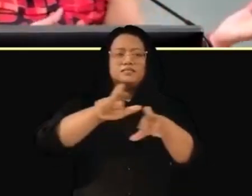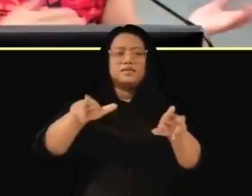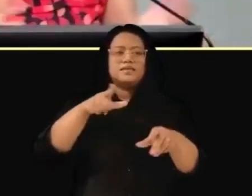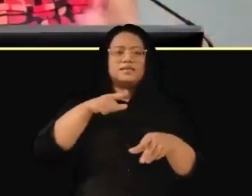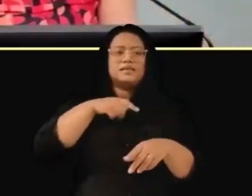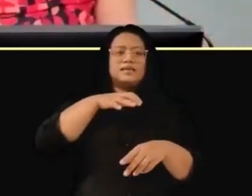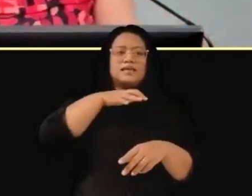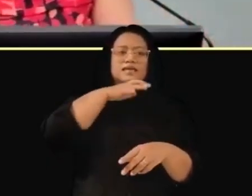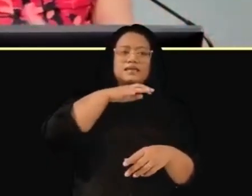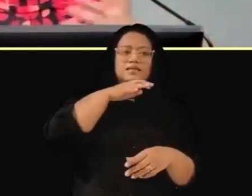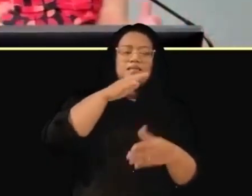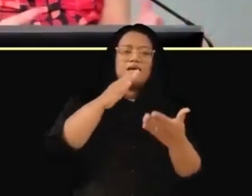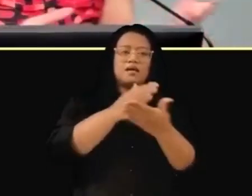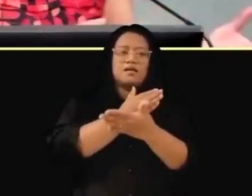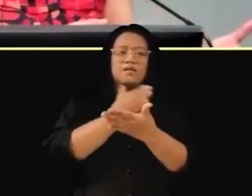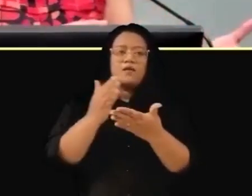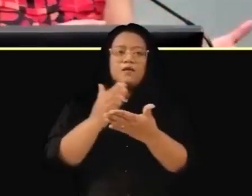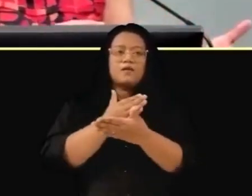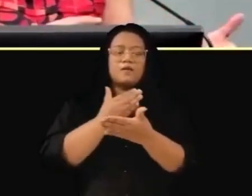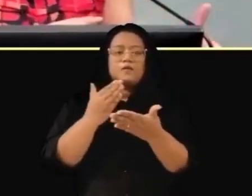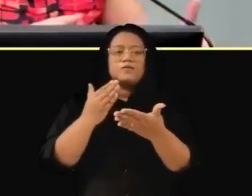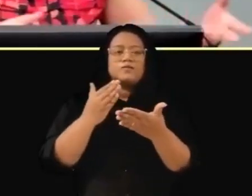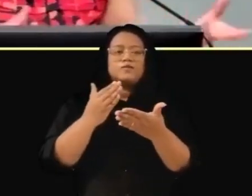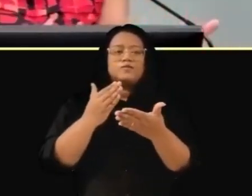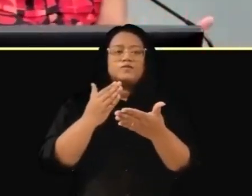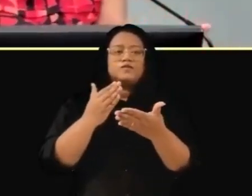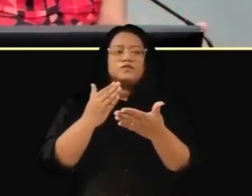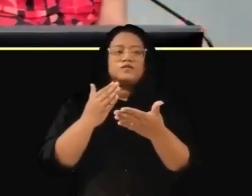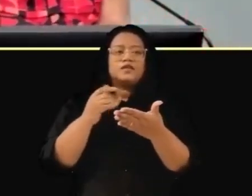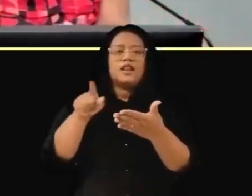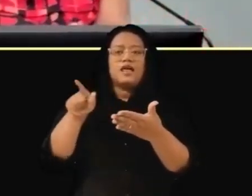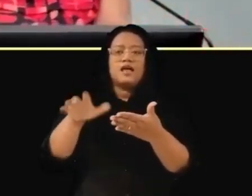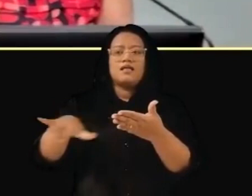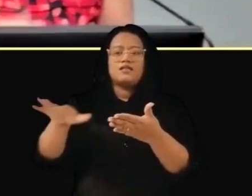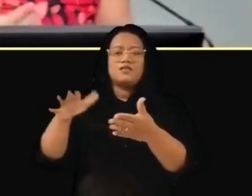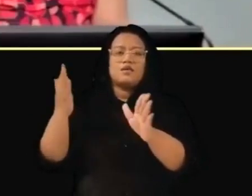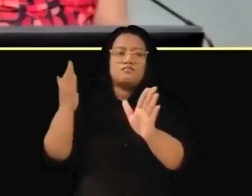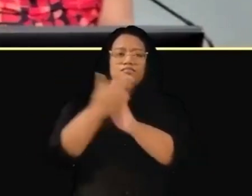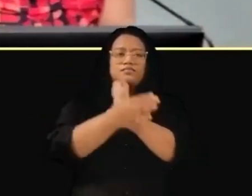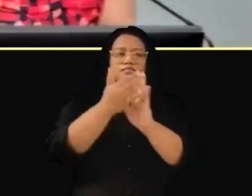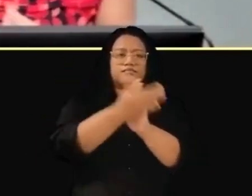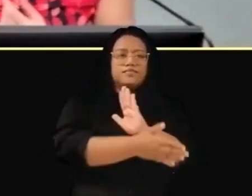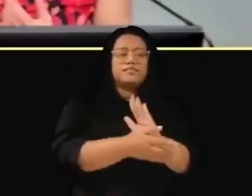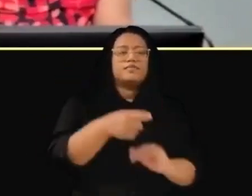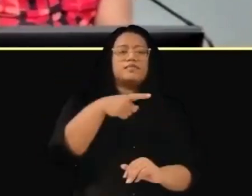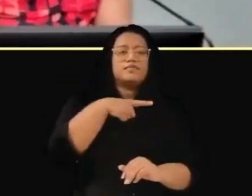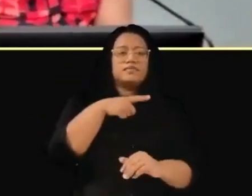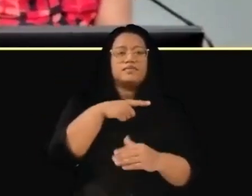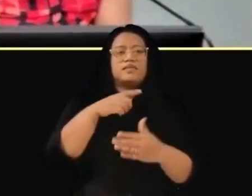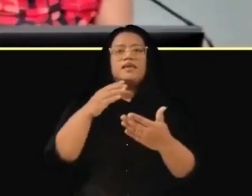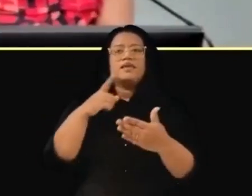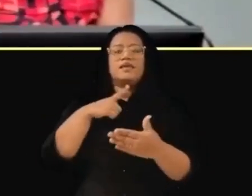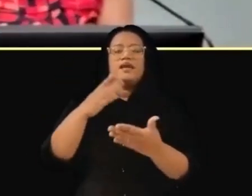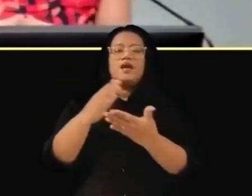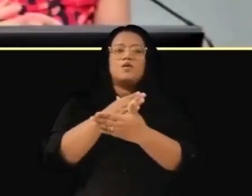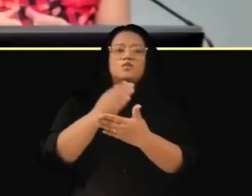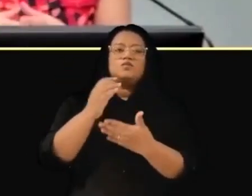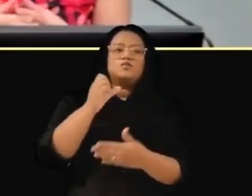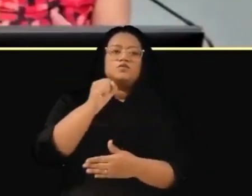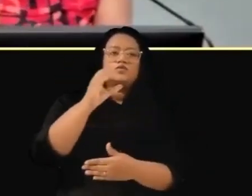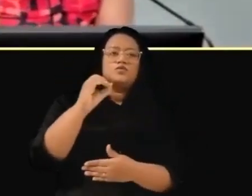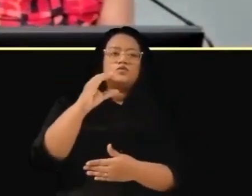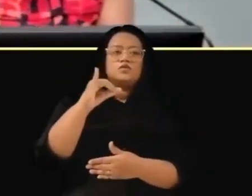animais que deixaram de viver naquele lugar, tem a questão socioambiental, quer